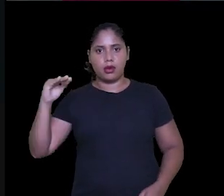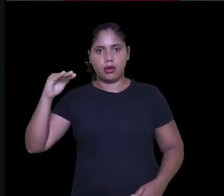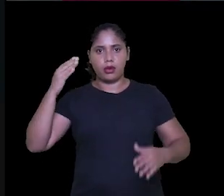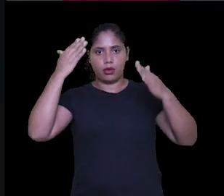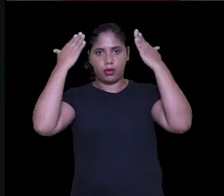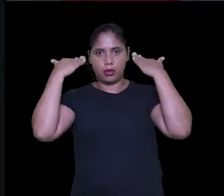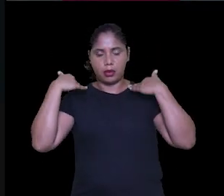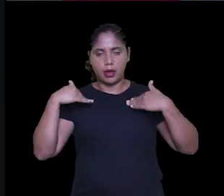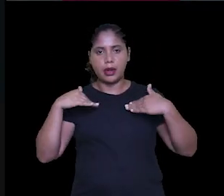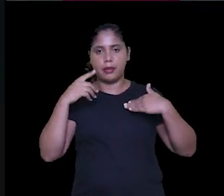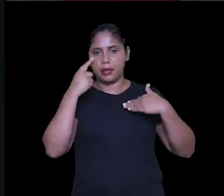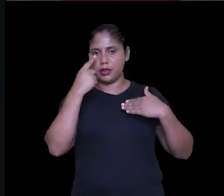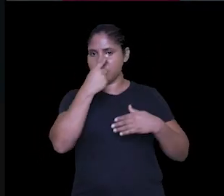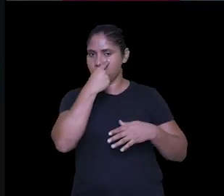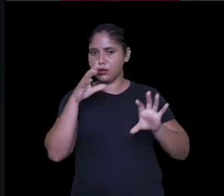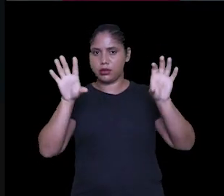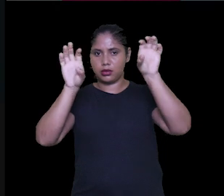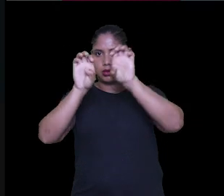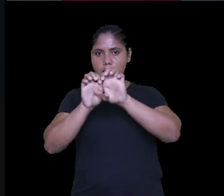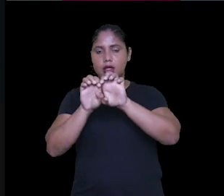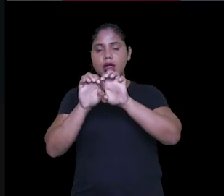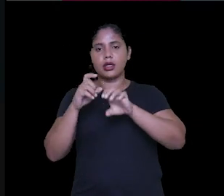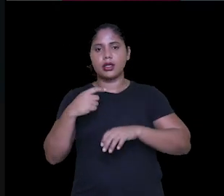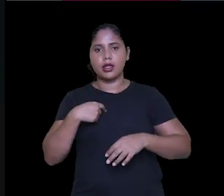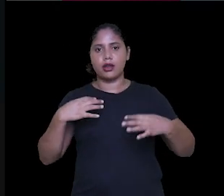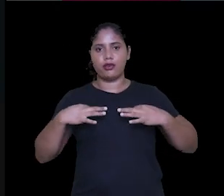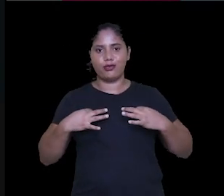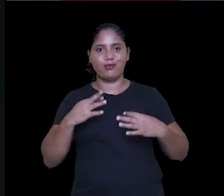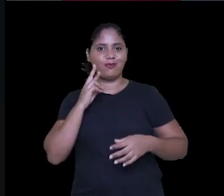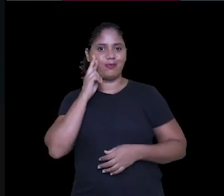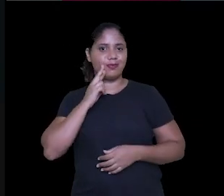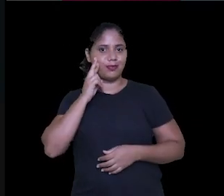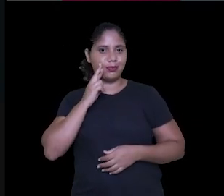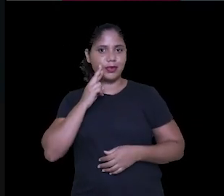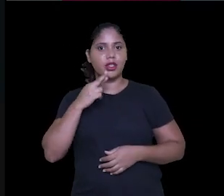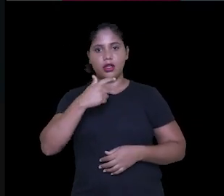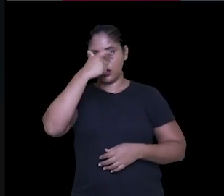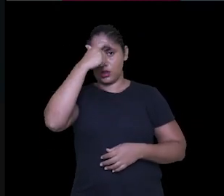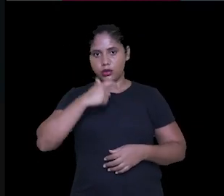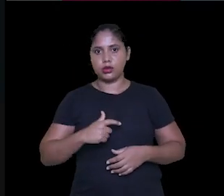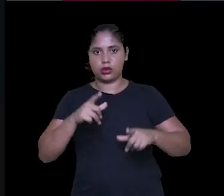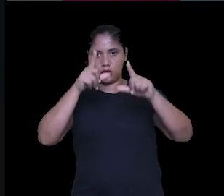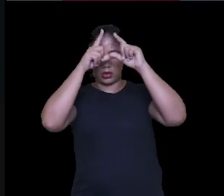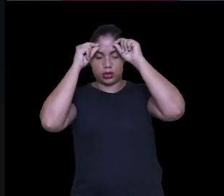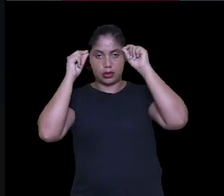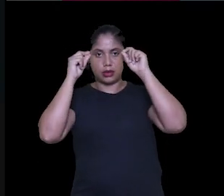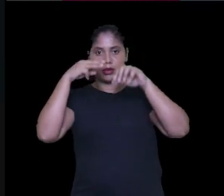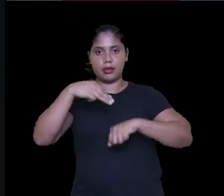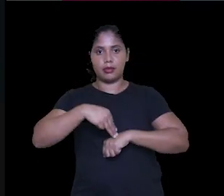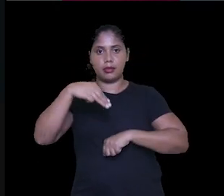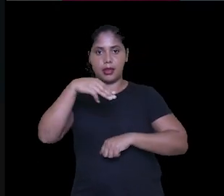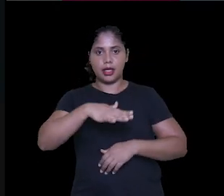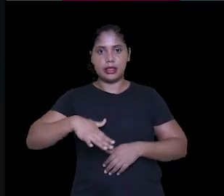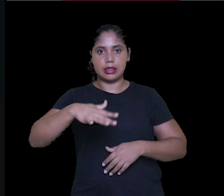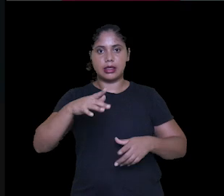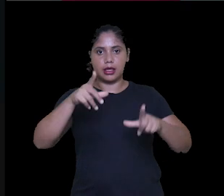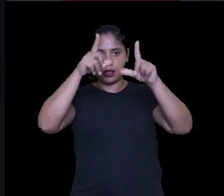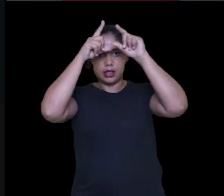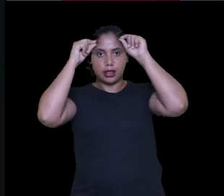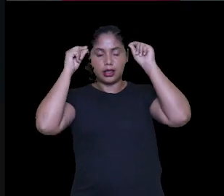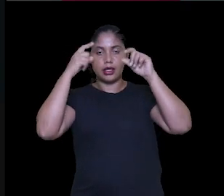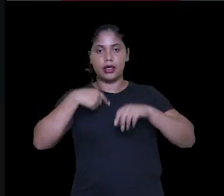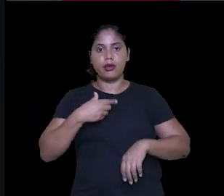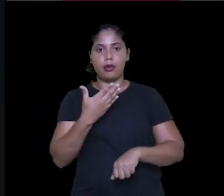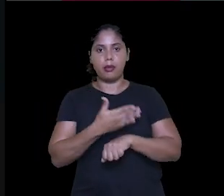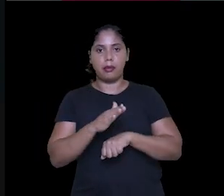olhos escuros e estou vestida com a camisa de cor rosa. Sou enfermeira, mestre em enfermagem, fiz residência